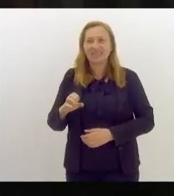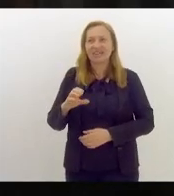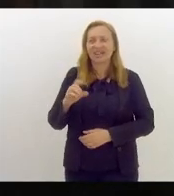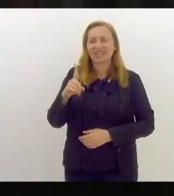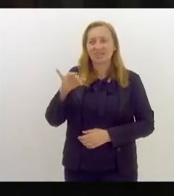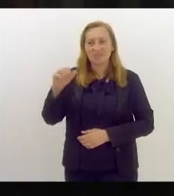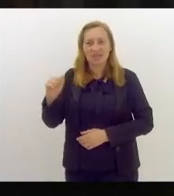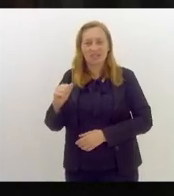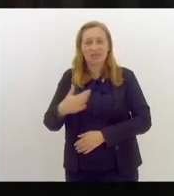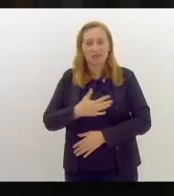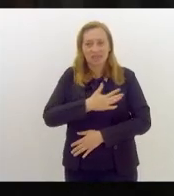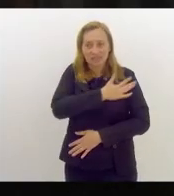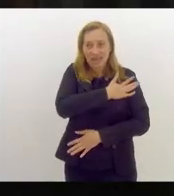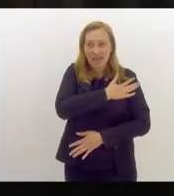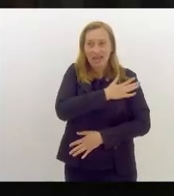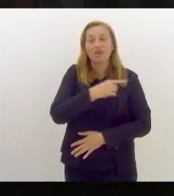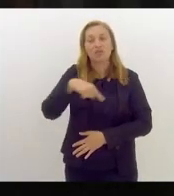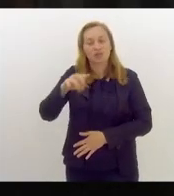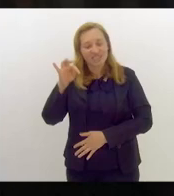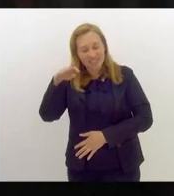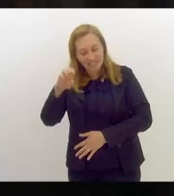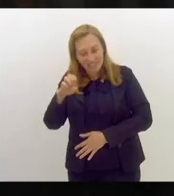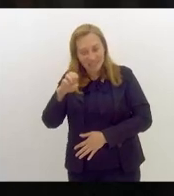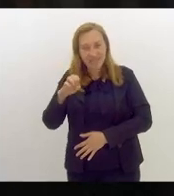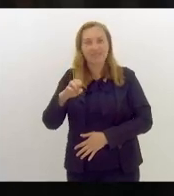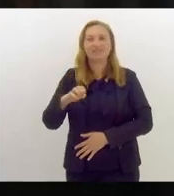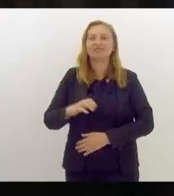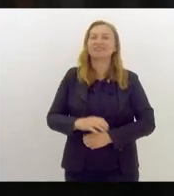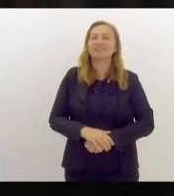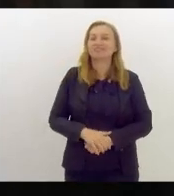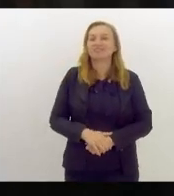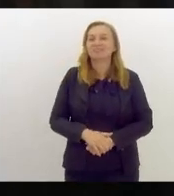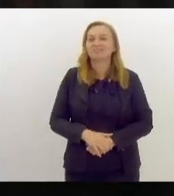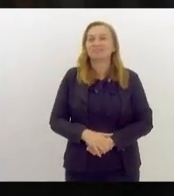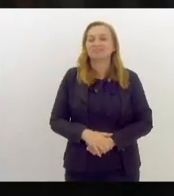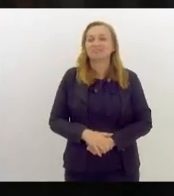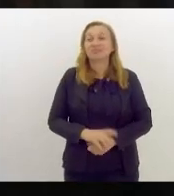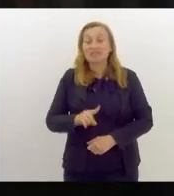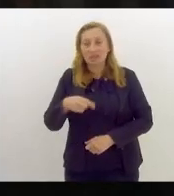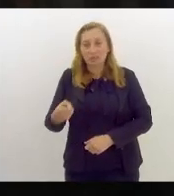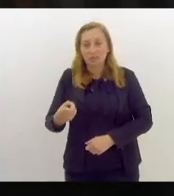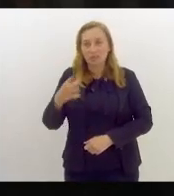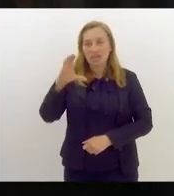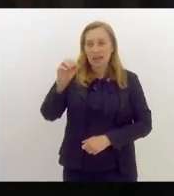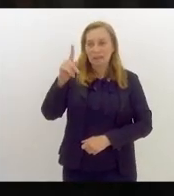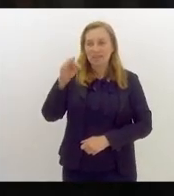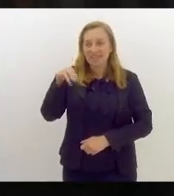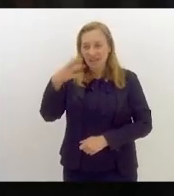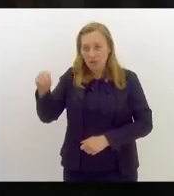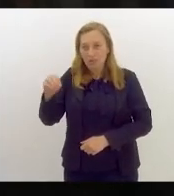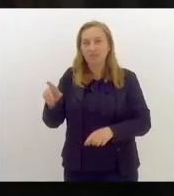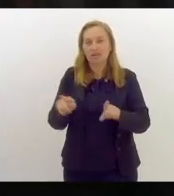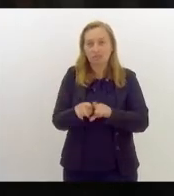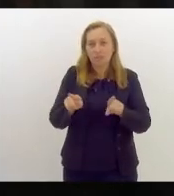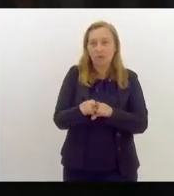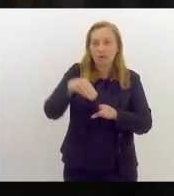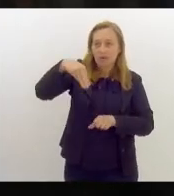Agulhas Negras foi Tenente instrutor da academia e fui Capitão e Major